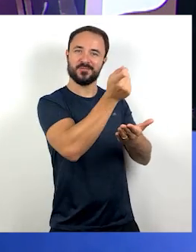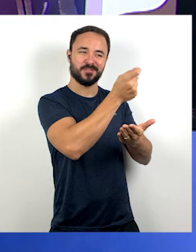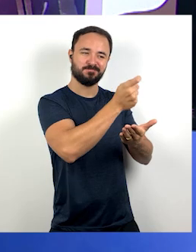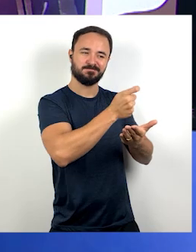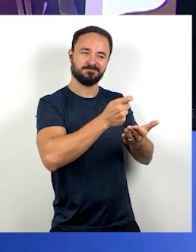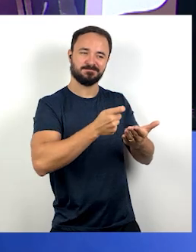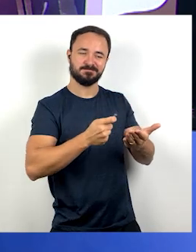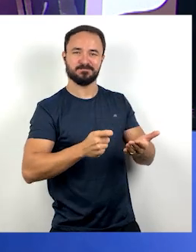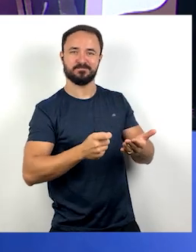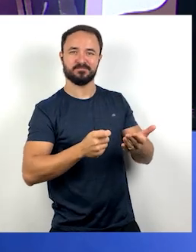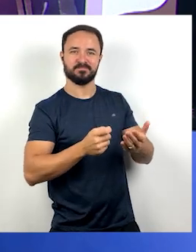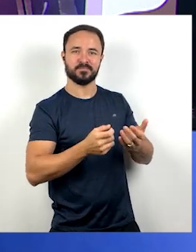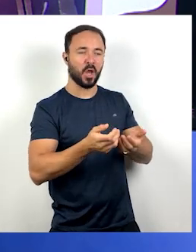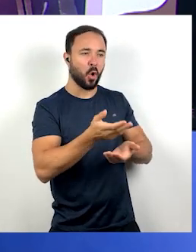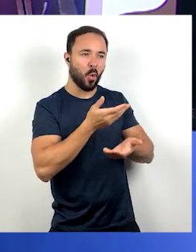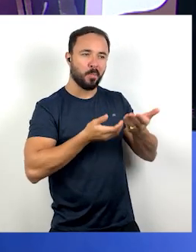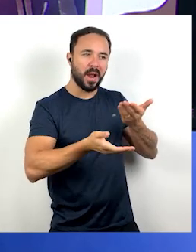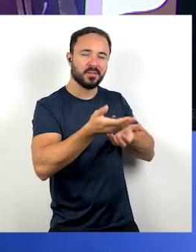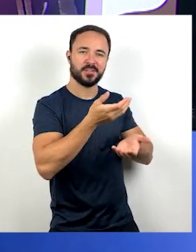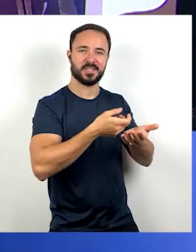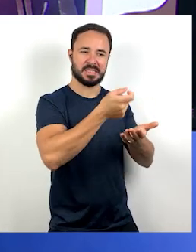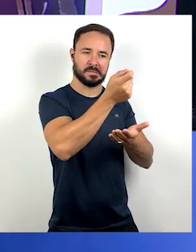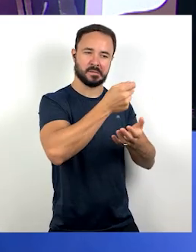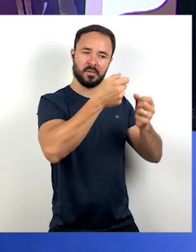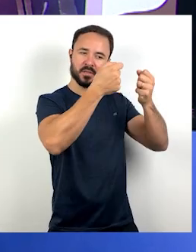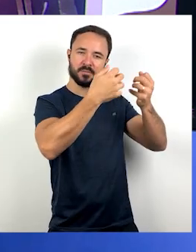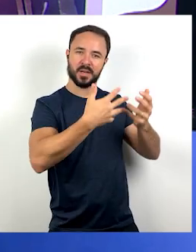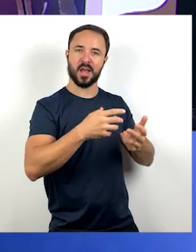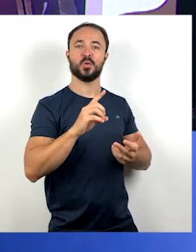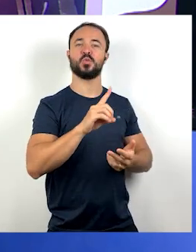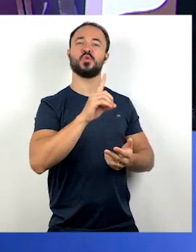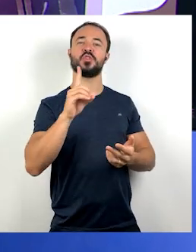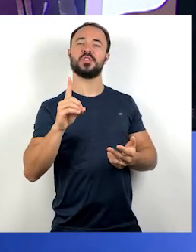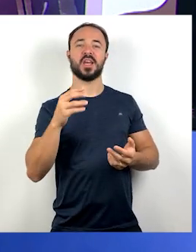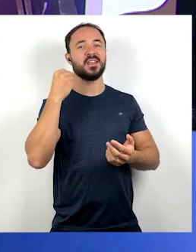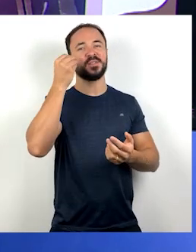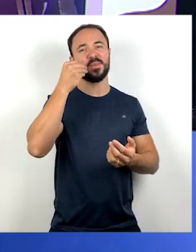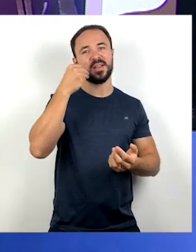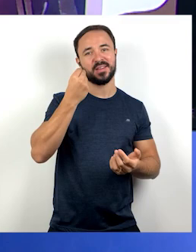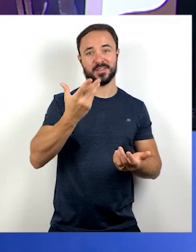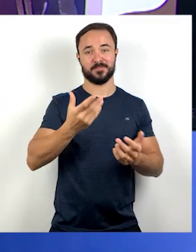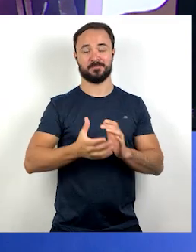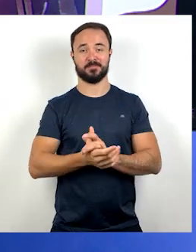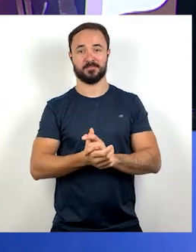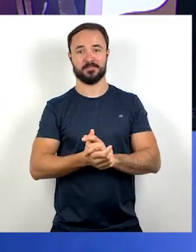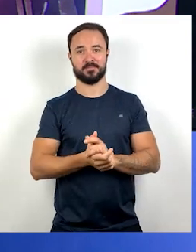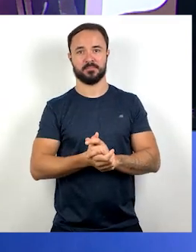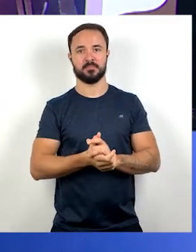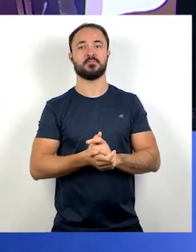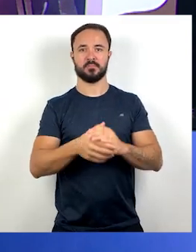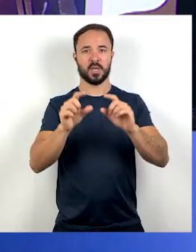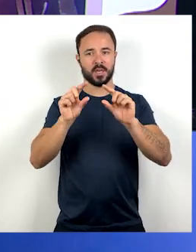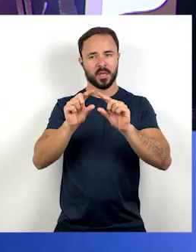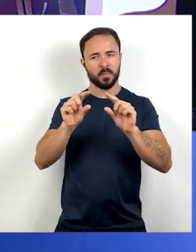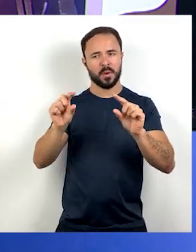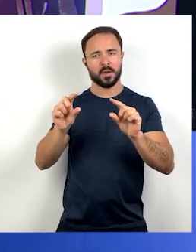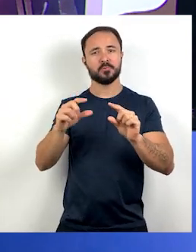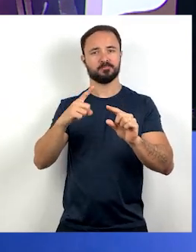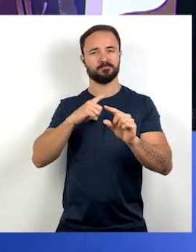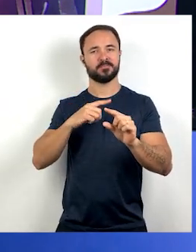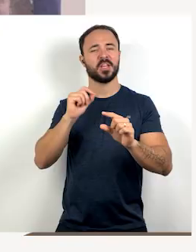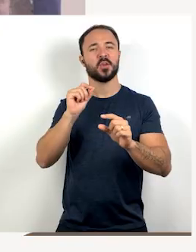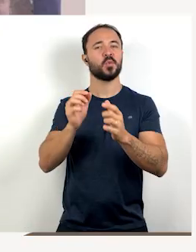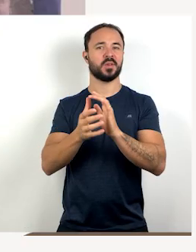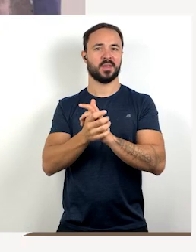para compartilhar o seu dia, a sua vida e as suas experiências no mundo. E aí, bem aqui embaixo, ela